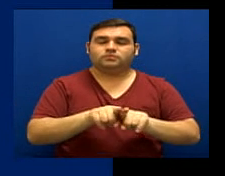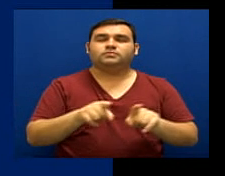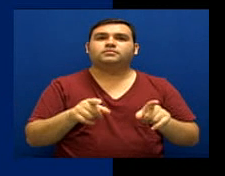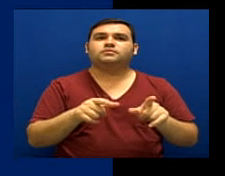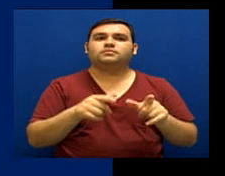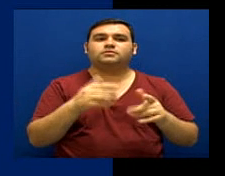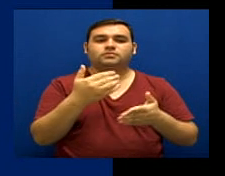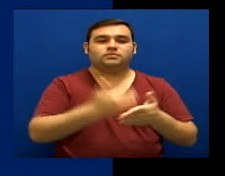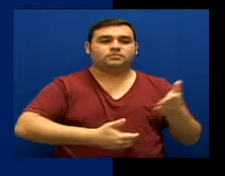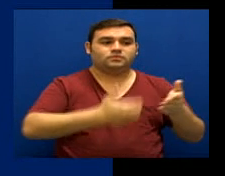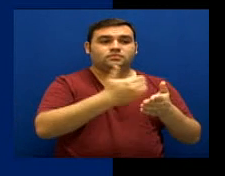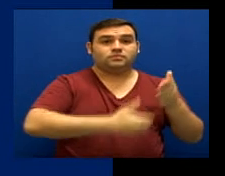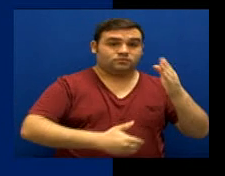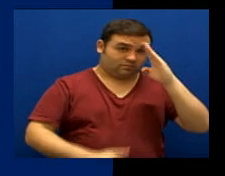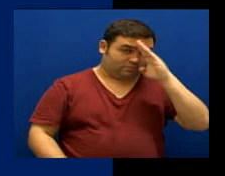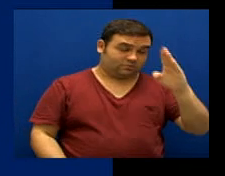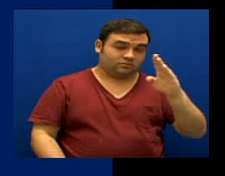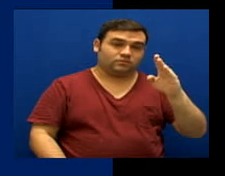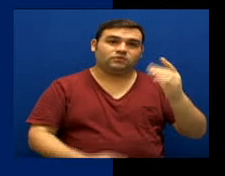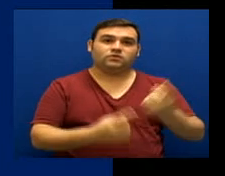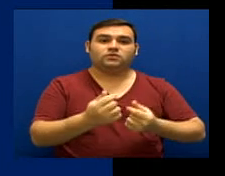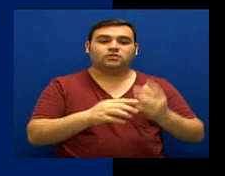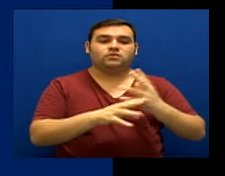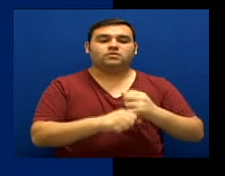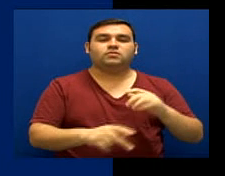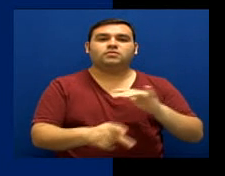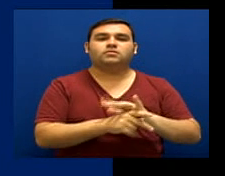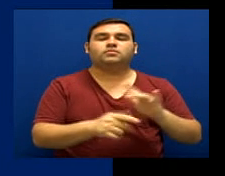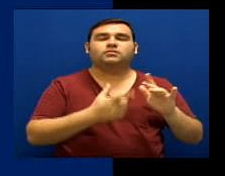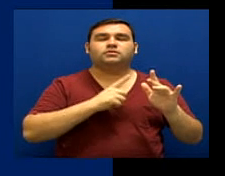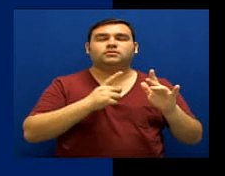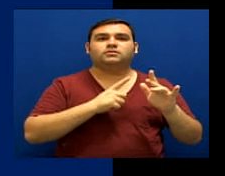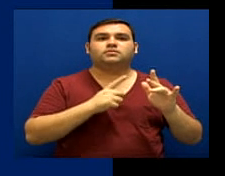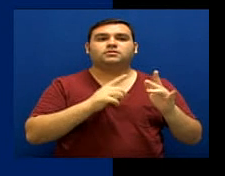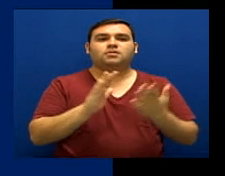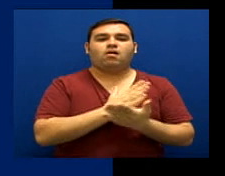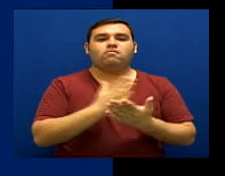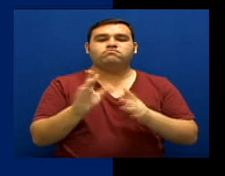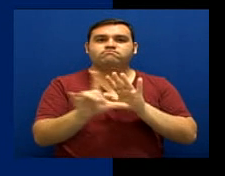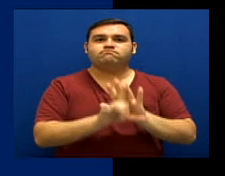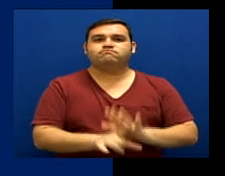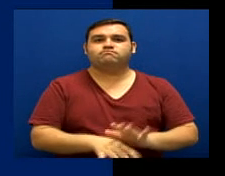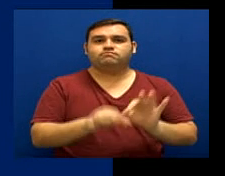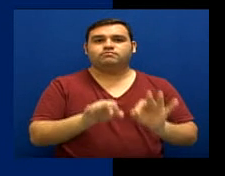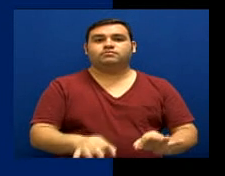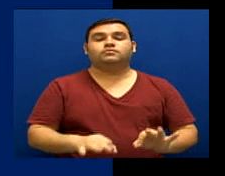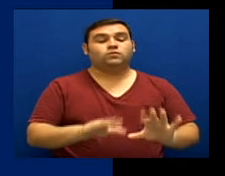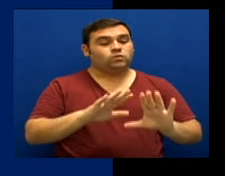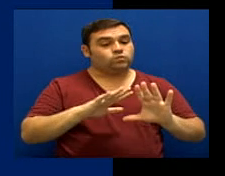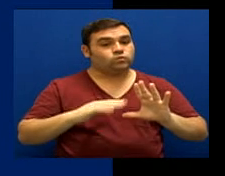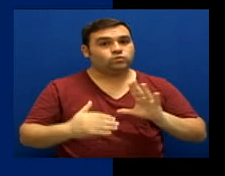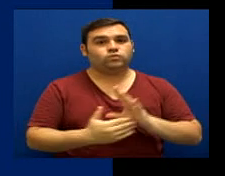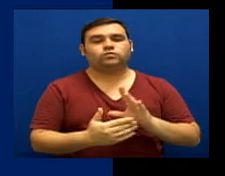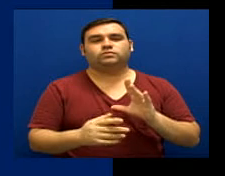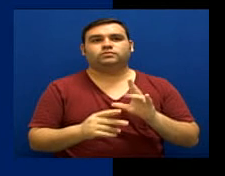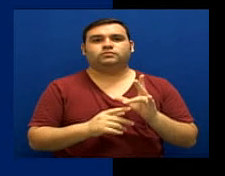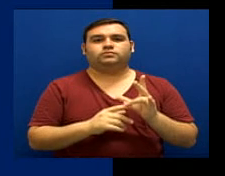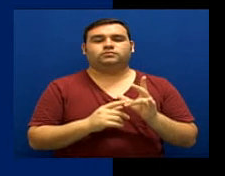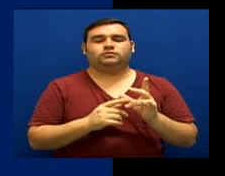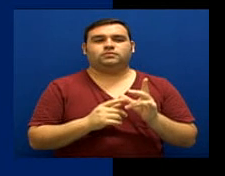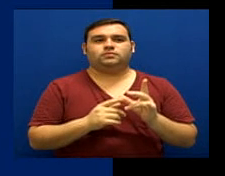deduzidos principalmente os valores transferidos por determinação de constituição legal ou seja todas as